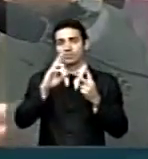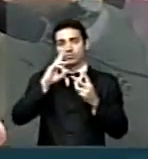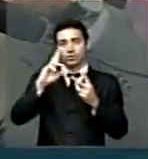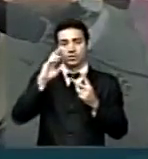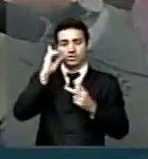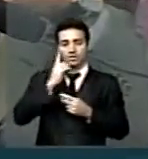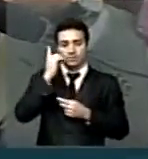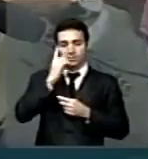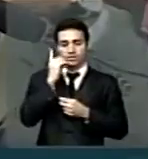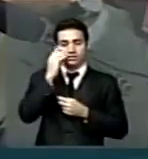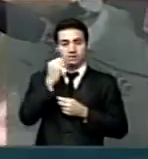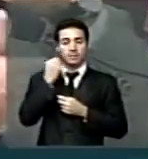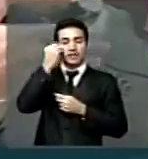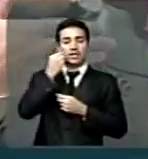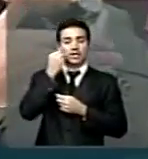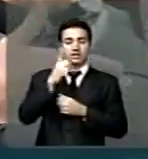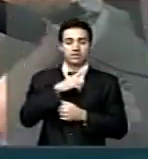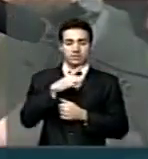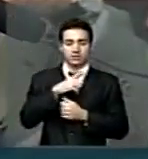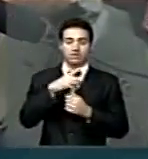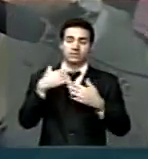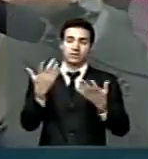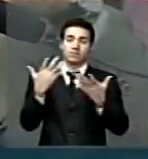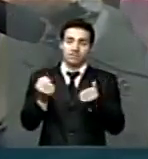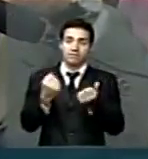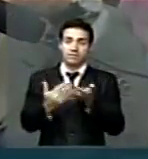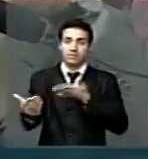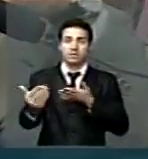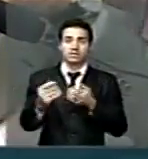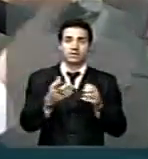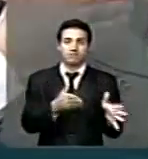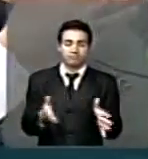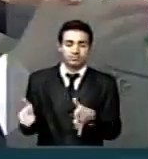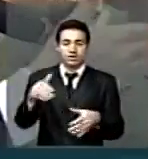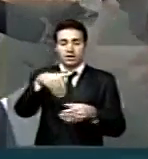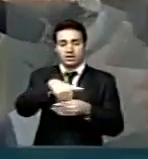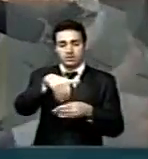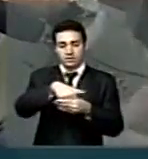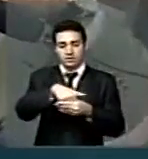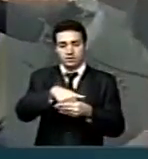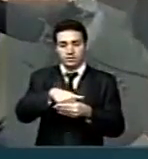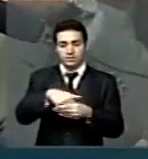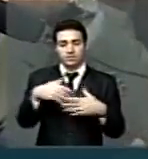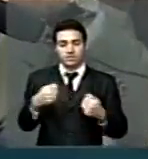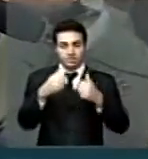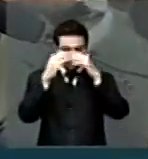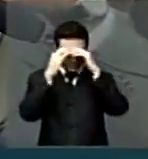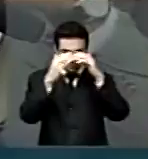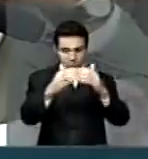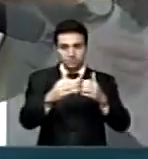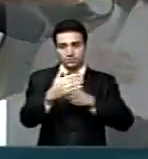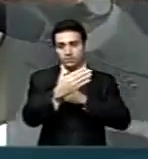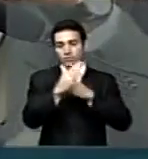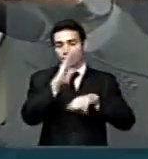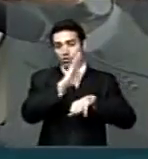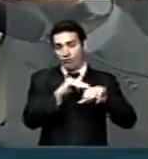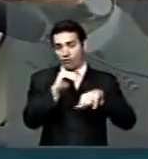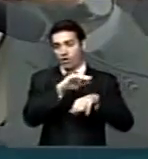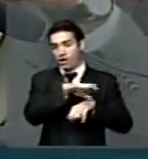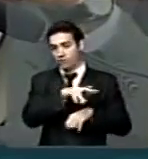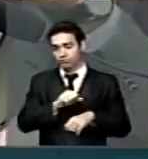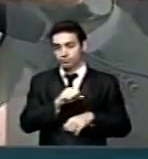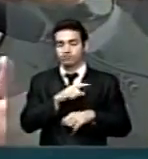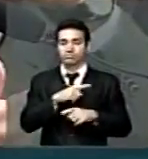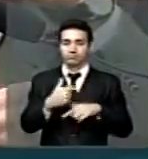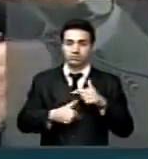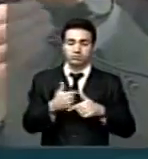deputado extremamente experiente. Então, vamos iniciar o processo de eleição. Vamos cumprir o ato convocatório e dizer o